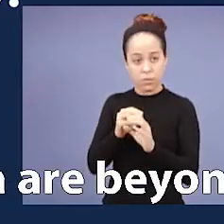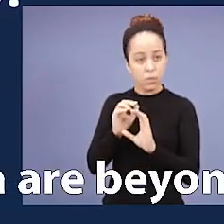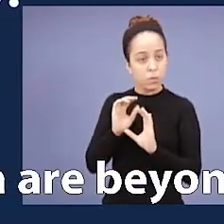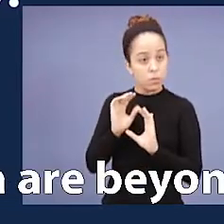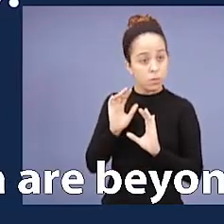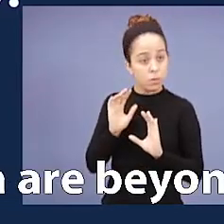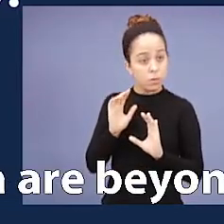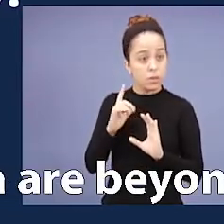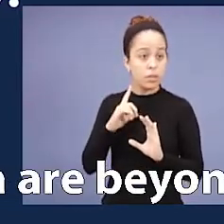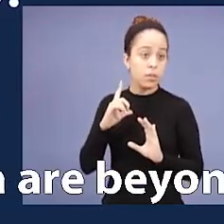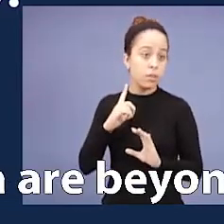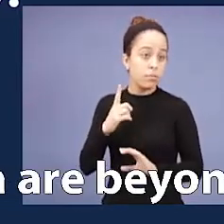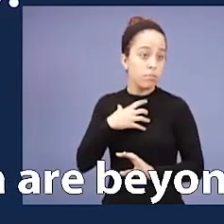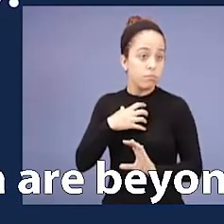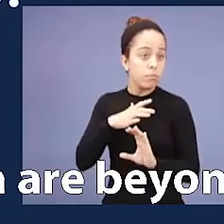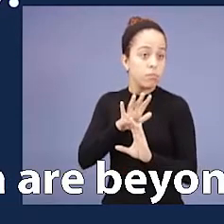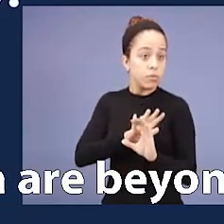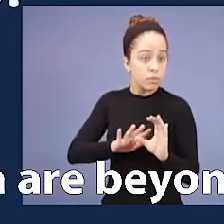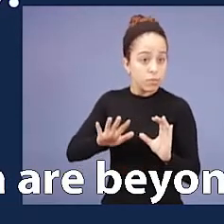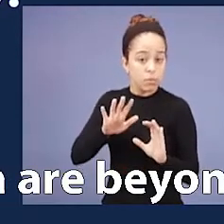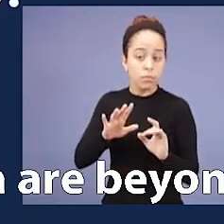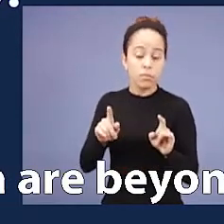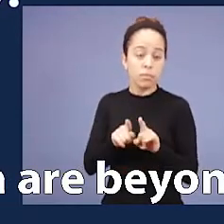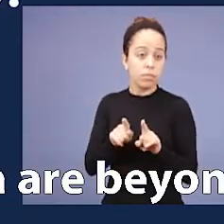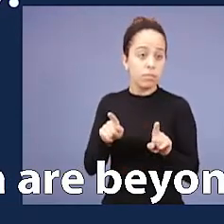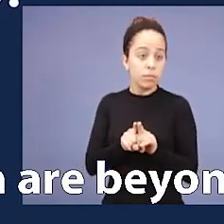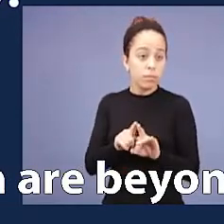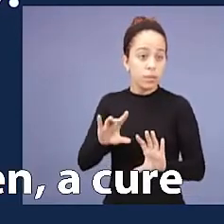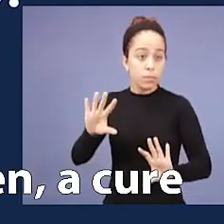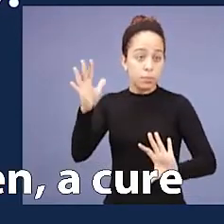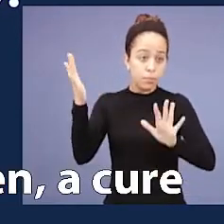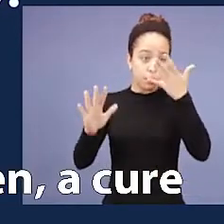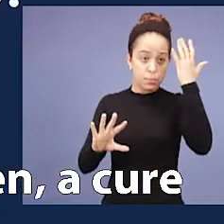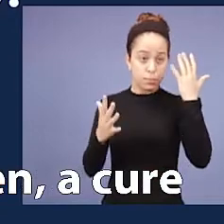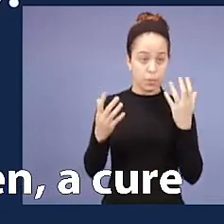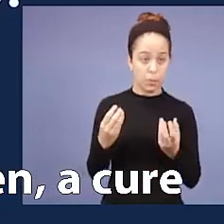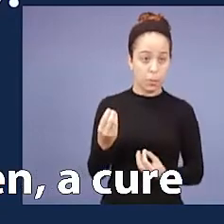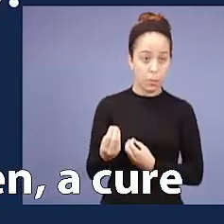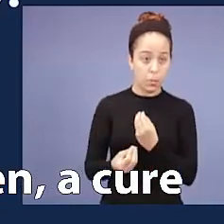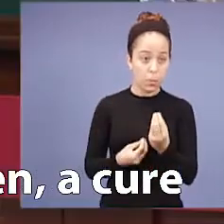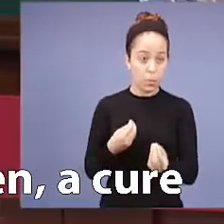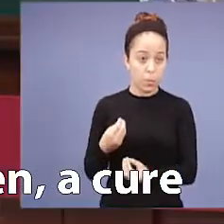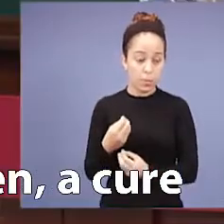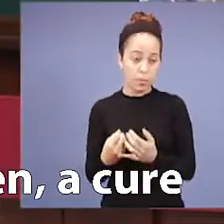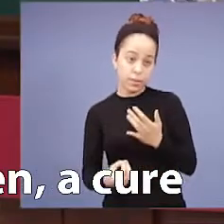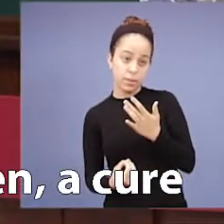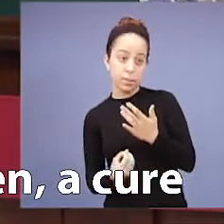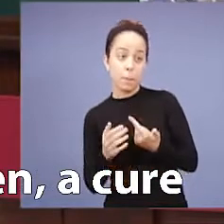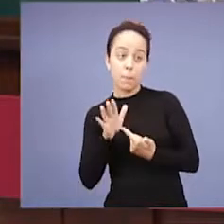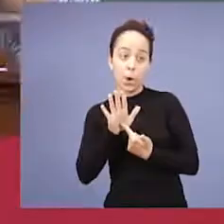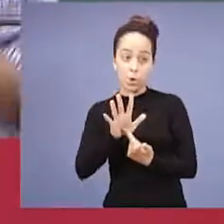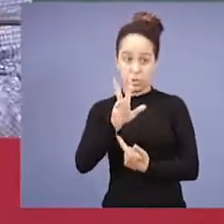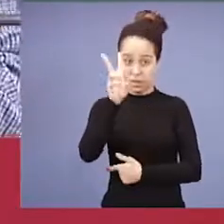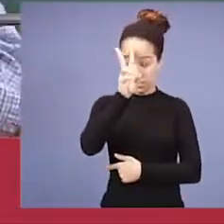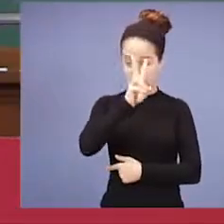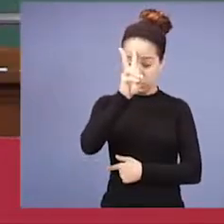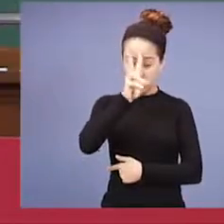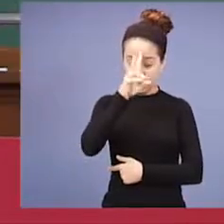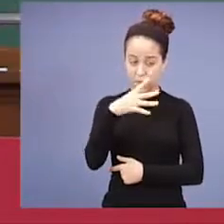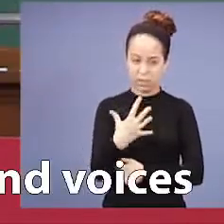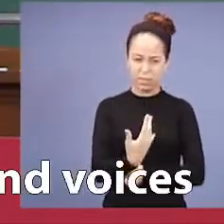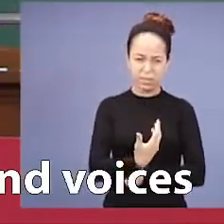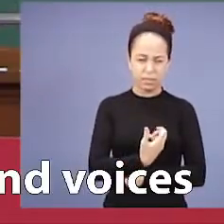agem na história da redenção e são além dos limites da criação joão uma cura